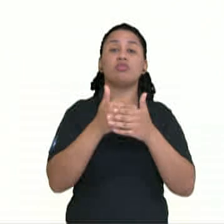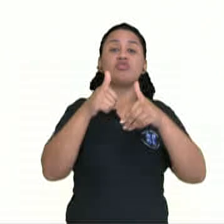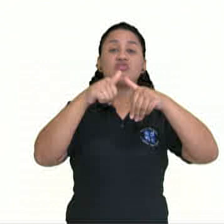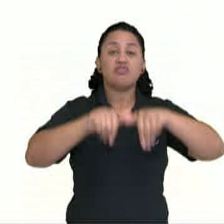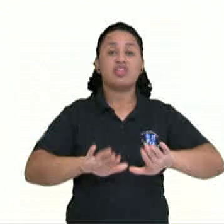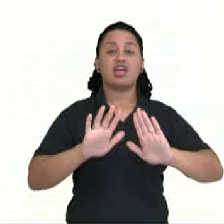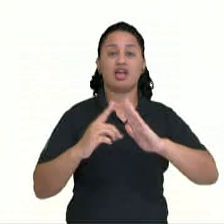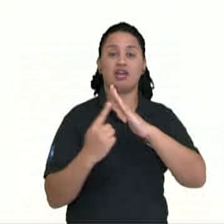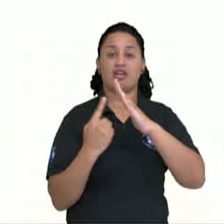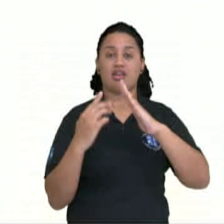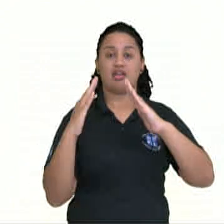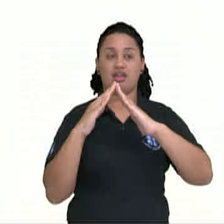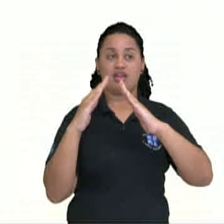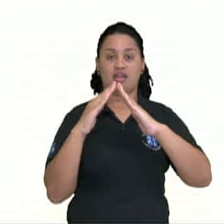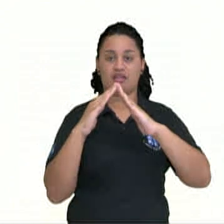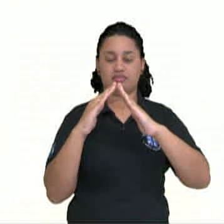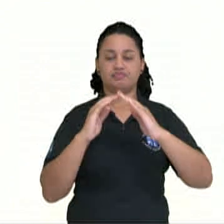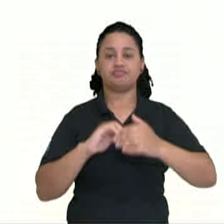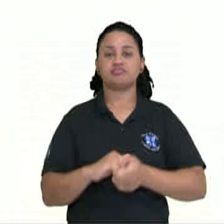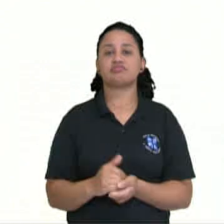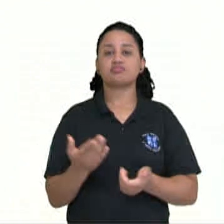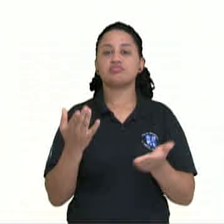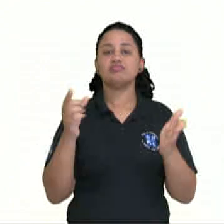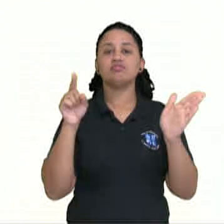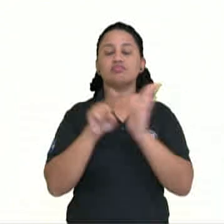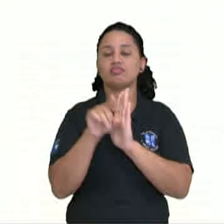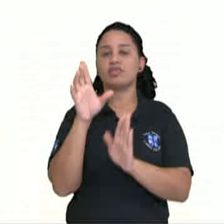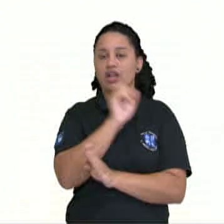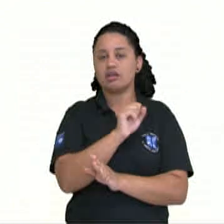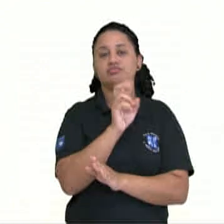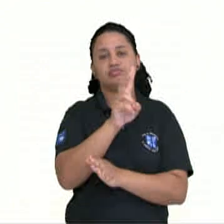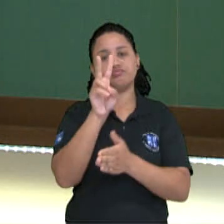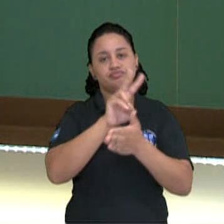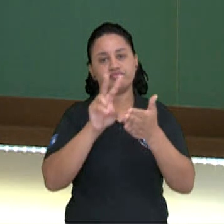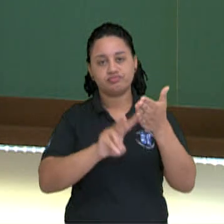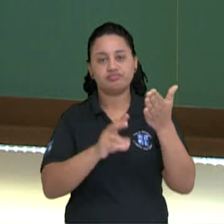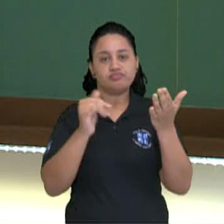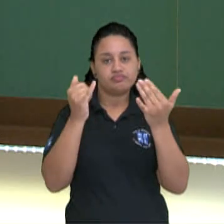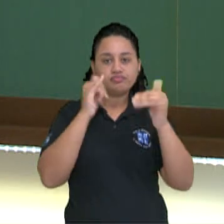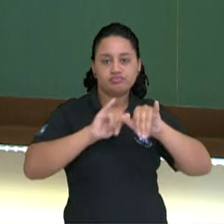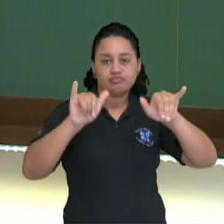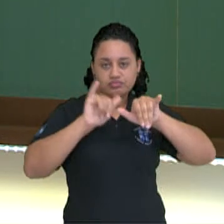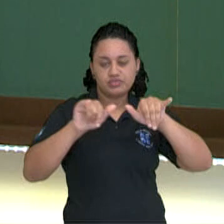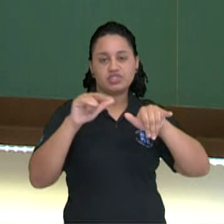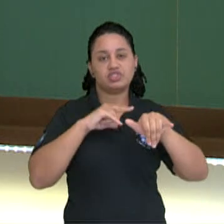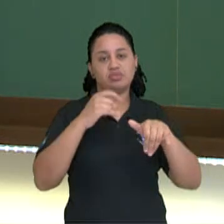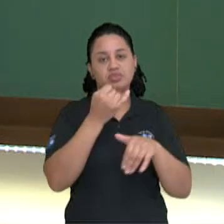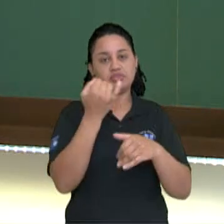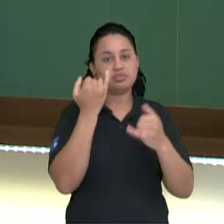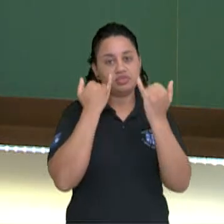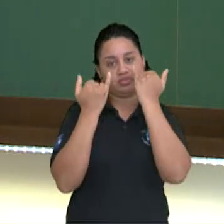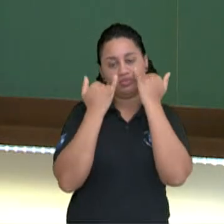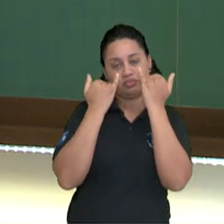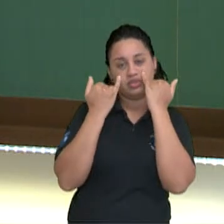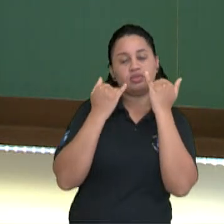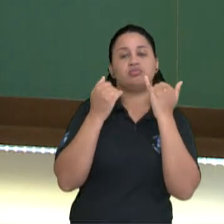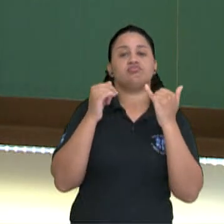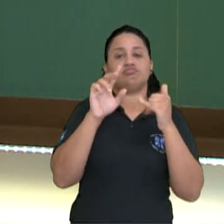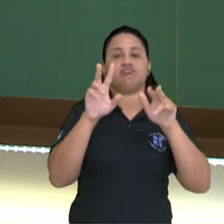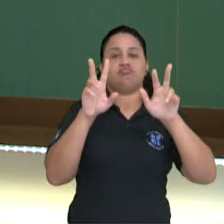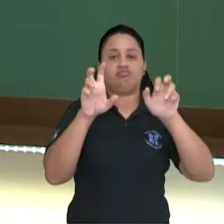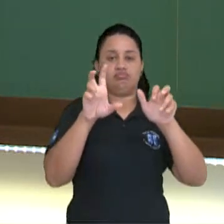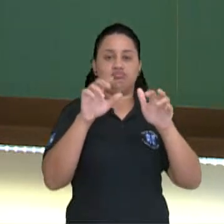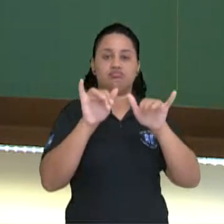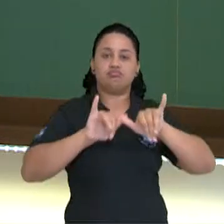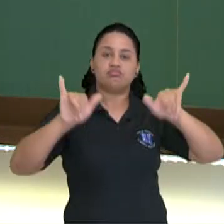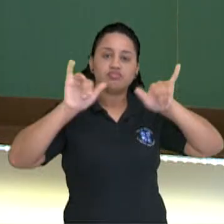social. Quiz. Agora que a gente leu aqui, obteve algumas informações sobre essa